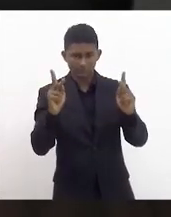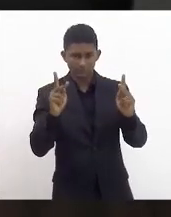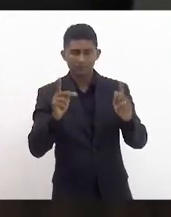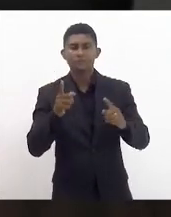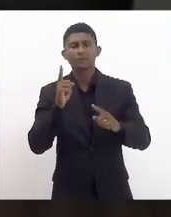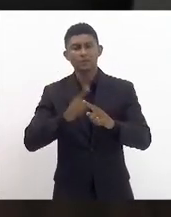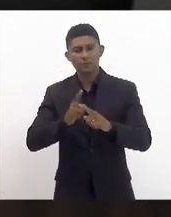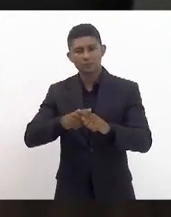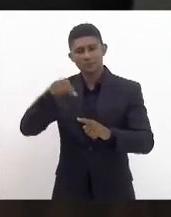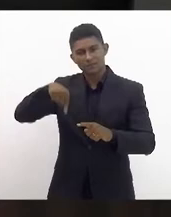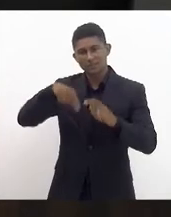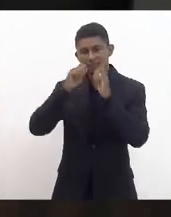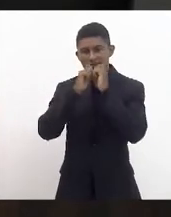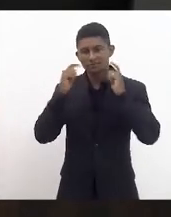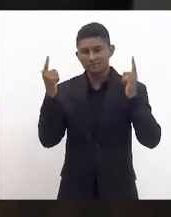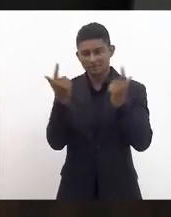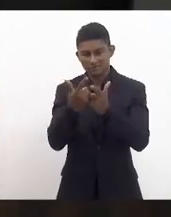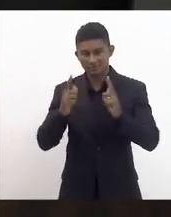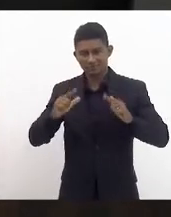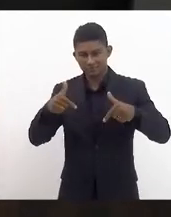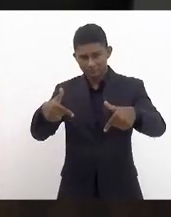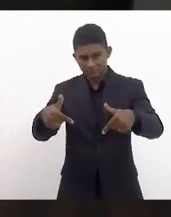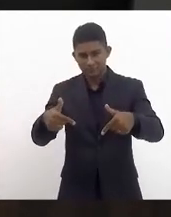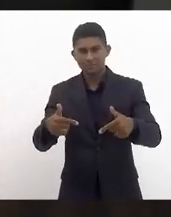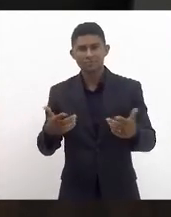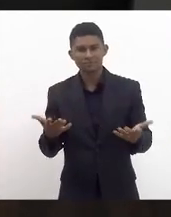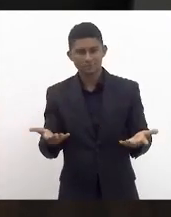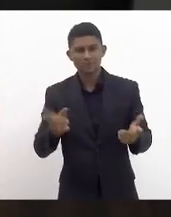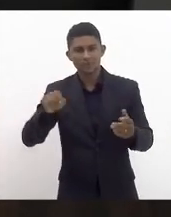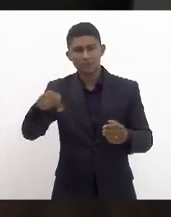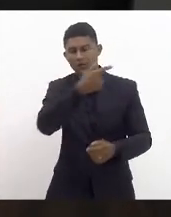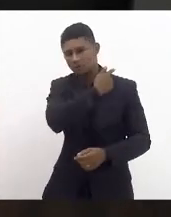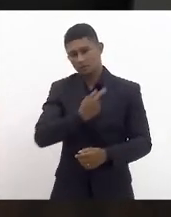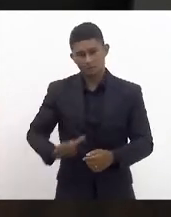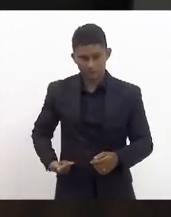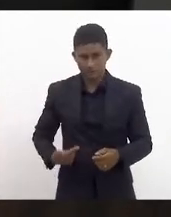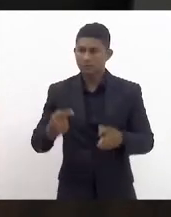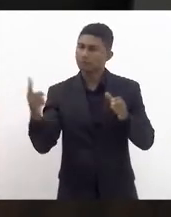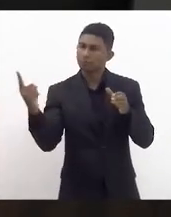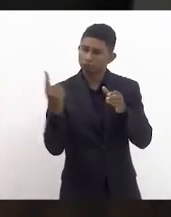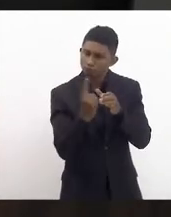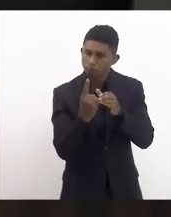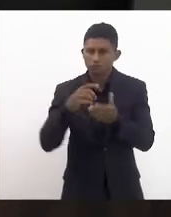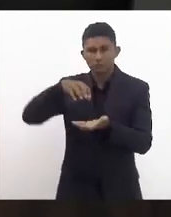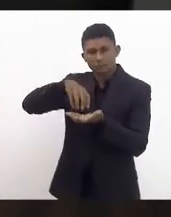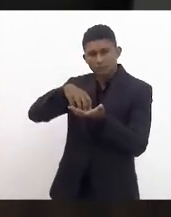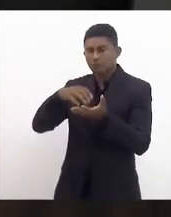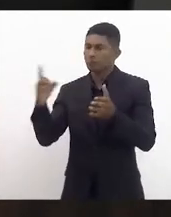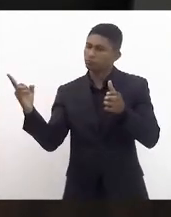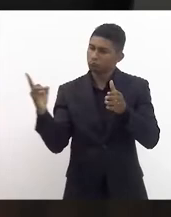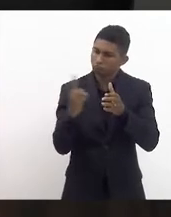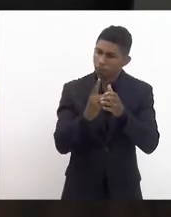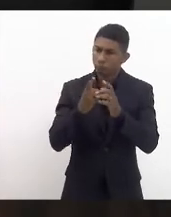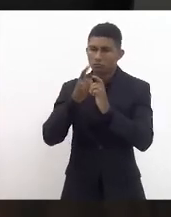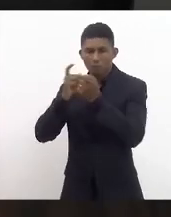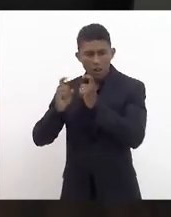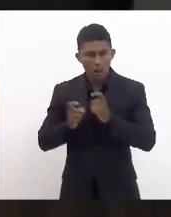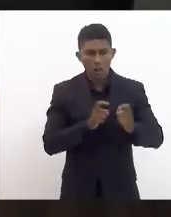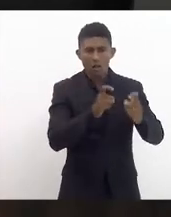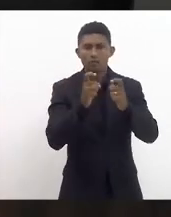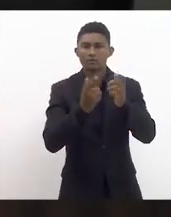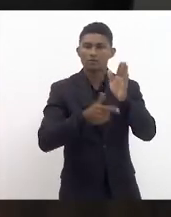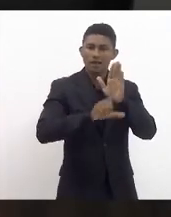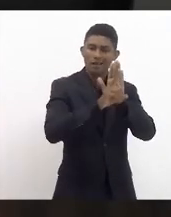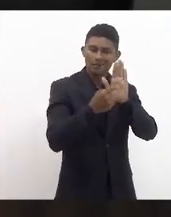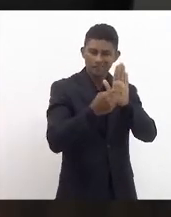do parlamento de envolver o governo, as centrais, para que a gente possa trazer de volta a lei do piso,